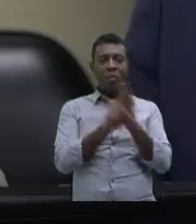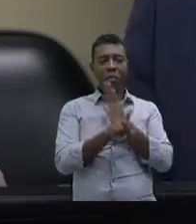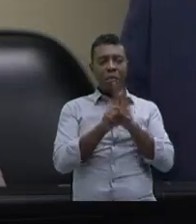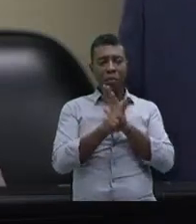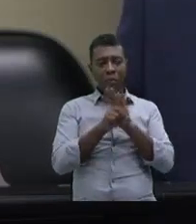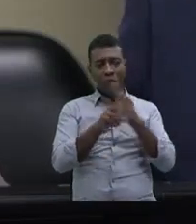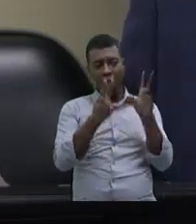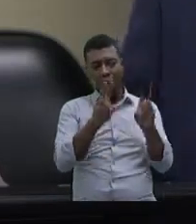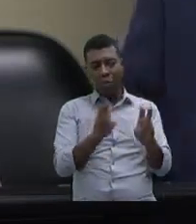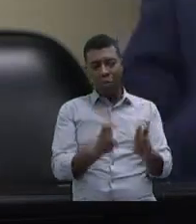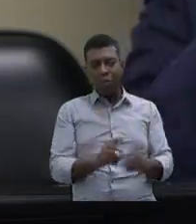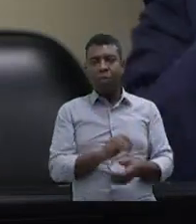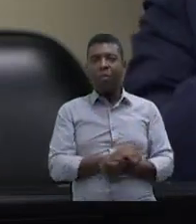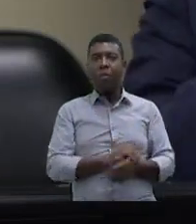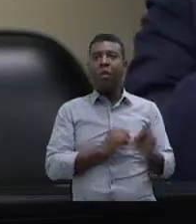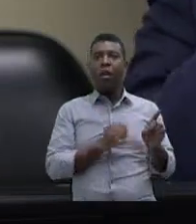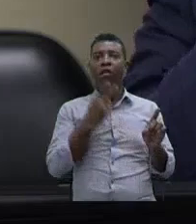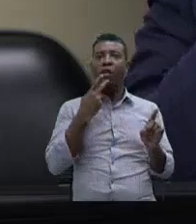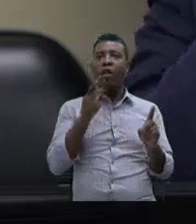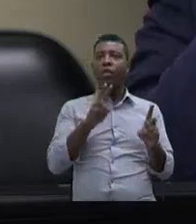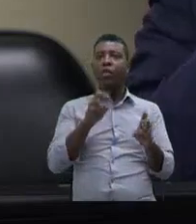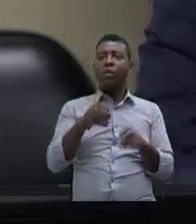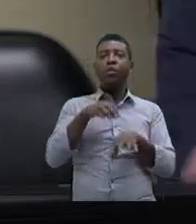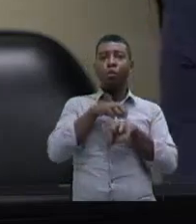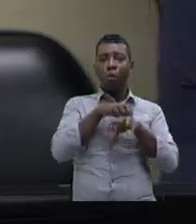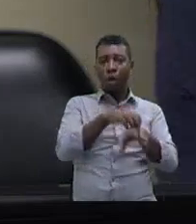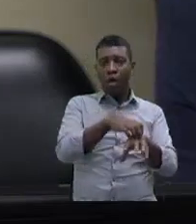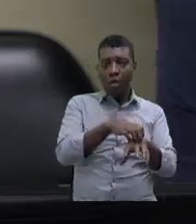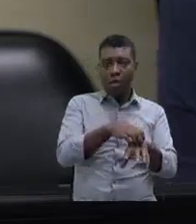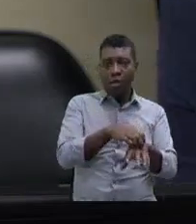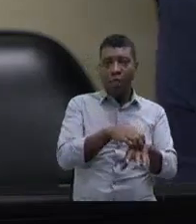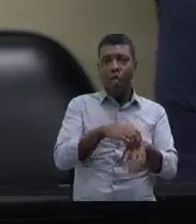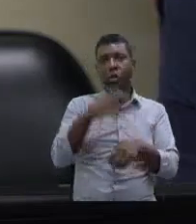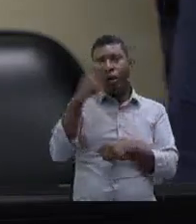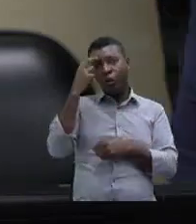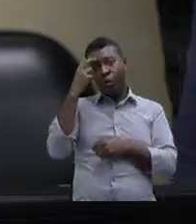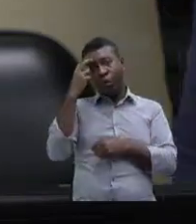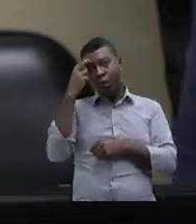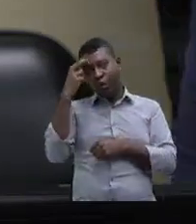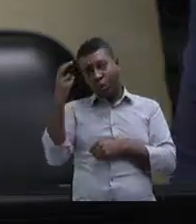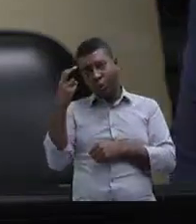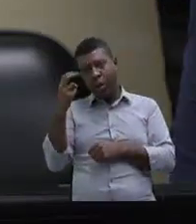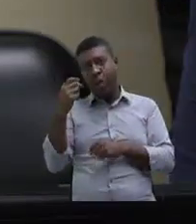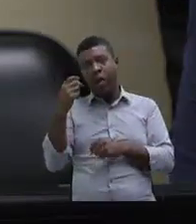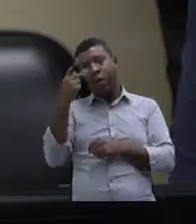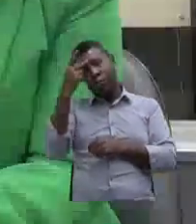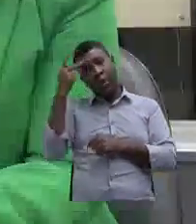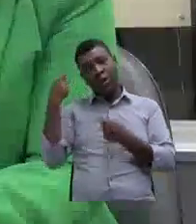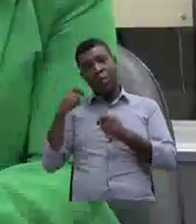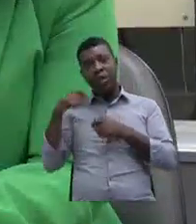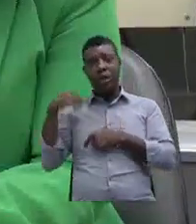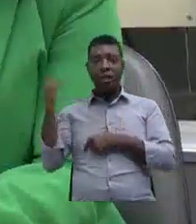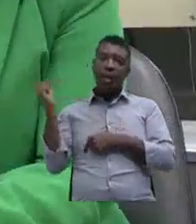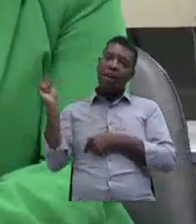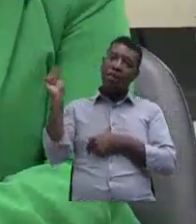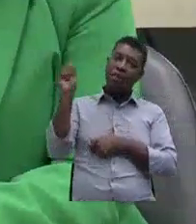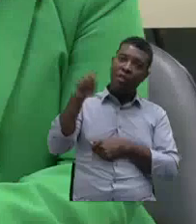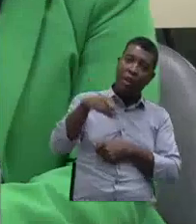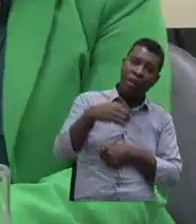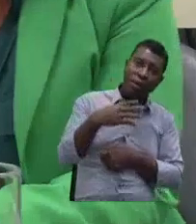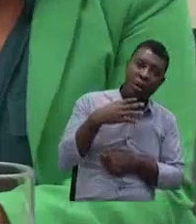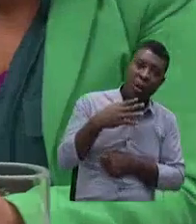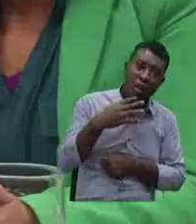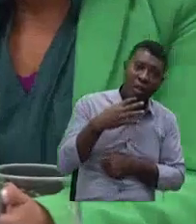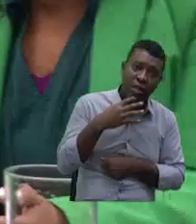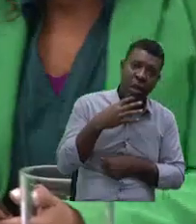senhor disse que o turismo, a cultura, a pessoa tem que vir conhecer, mas eu acredito que a gastronomia também, você